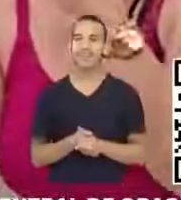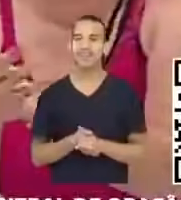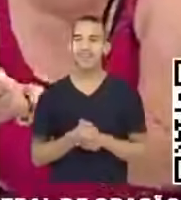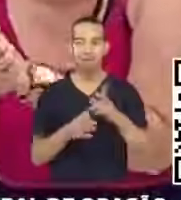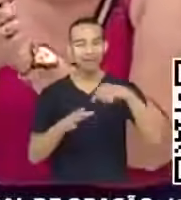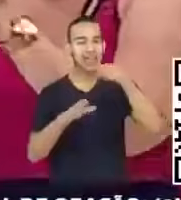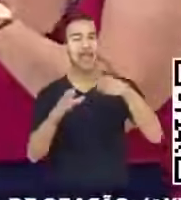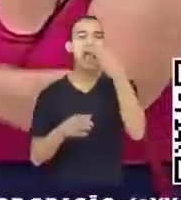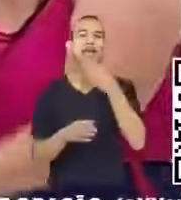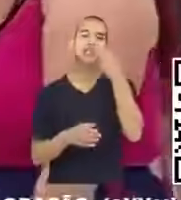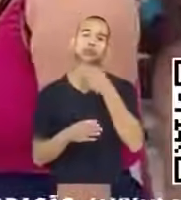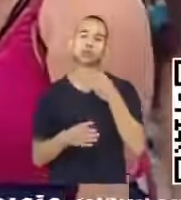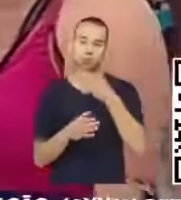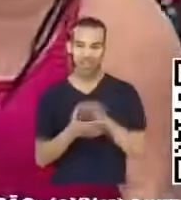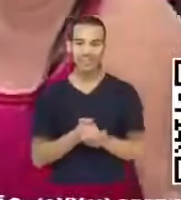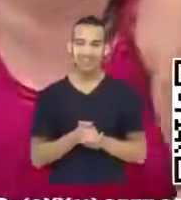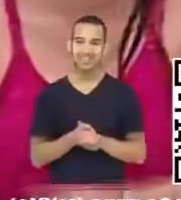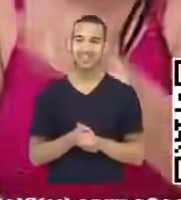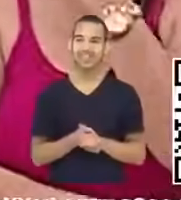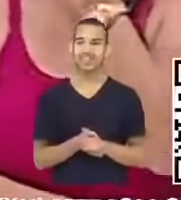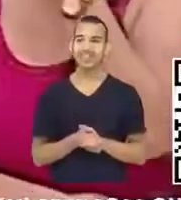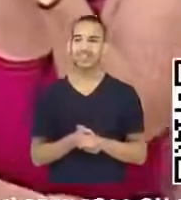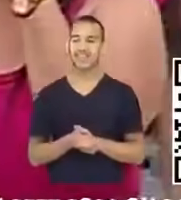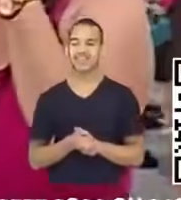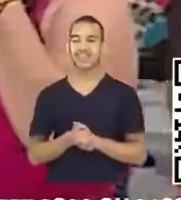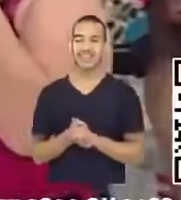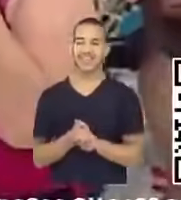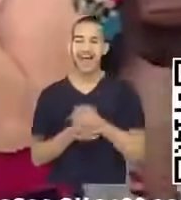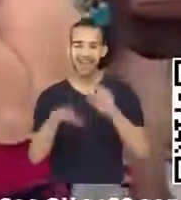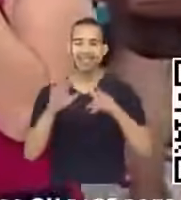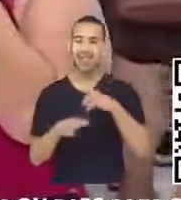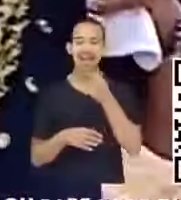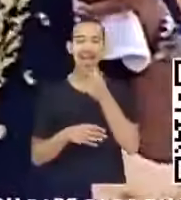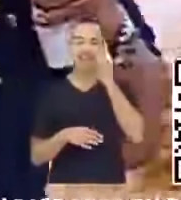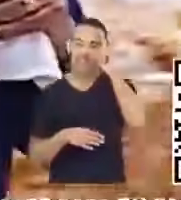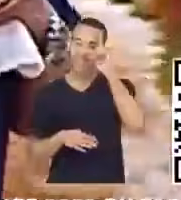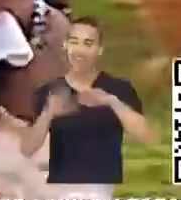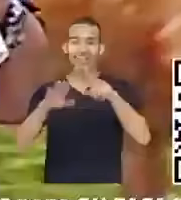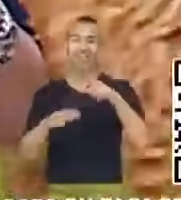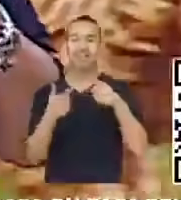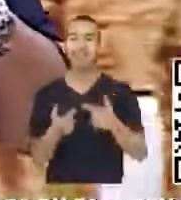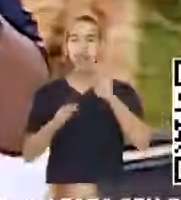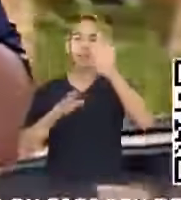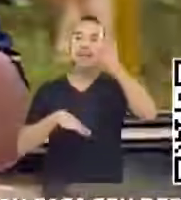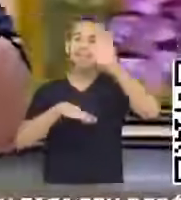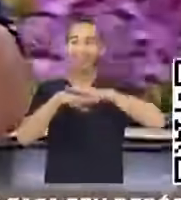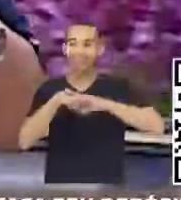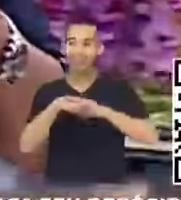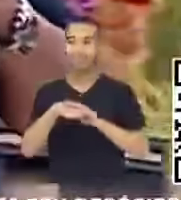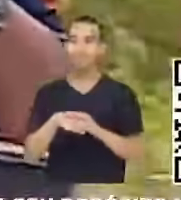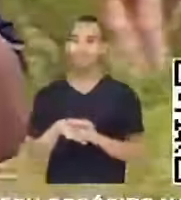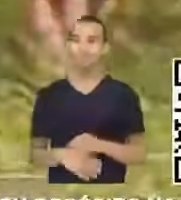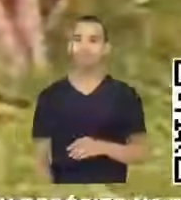açúcar na cabeça dele tem esse cara trazendo mas Deus você viu meu filho